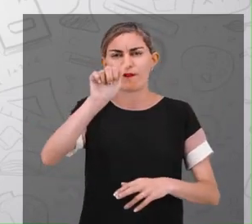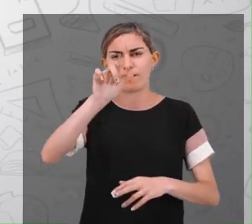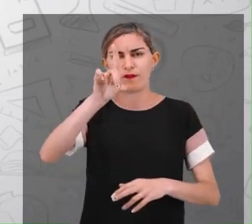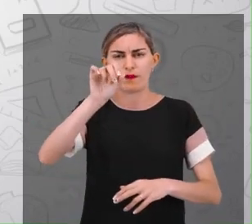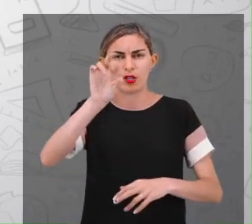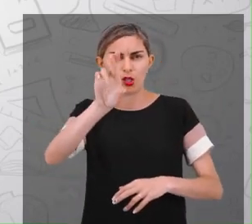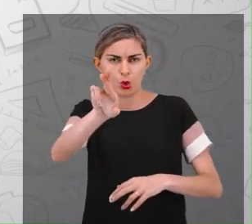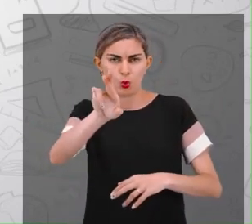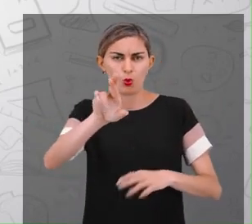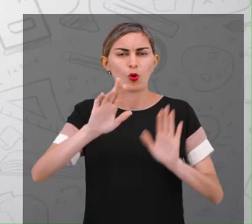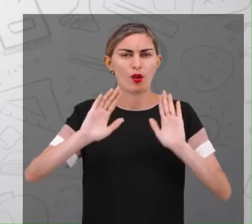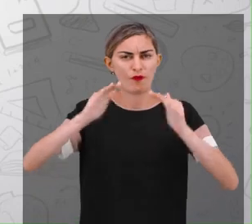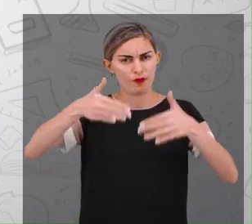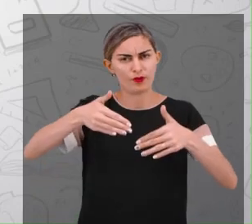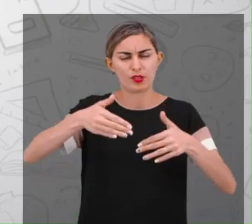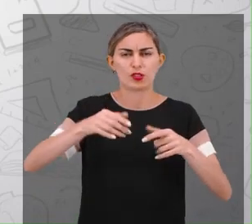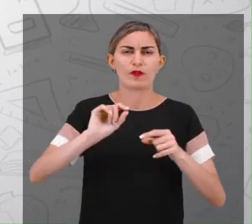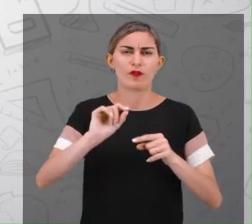quando nos